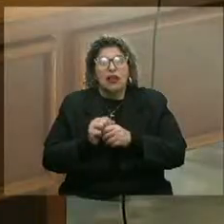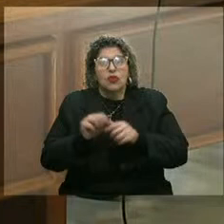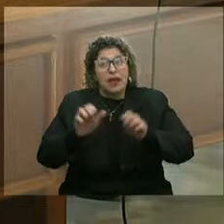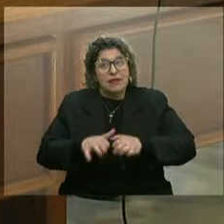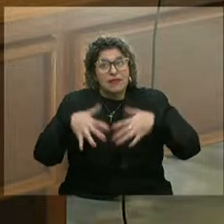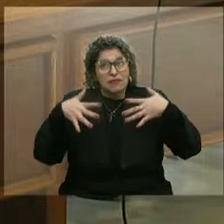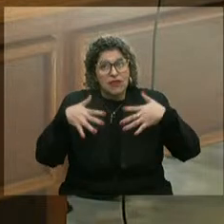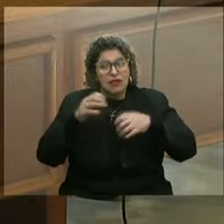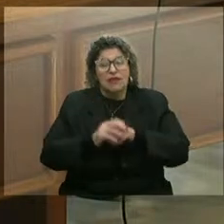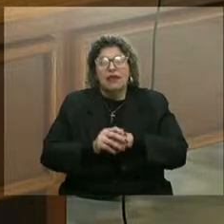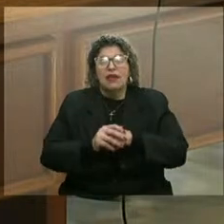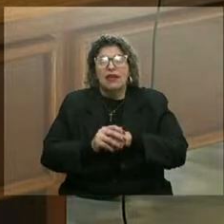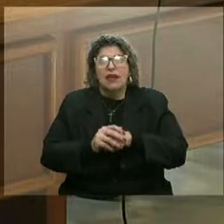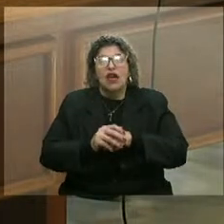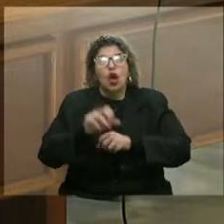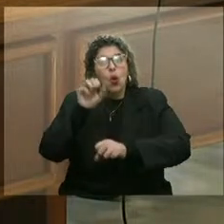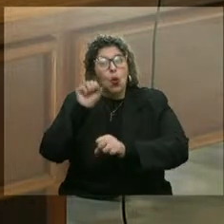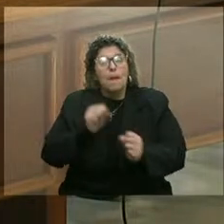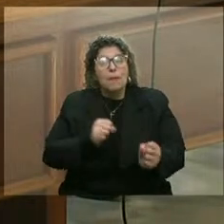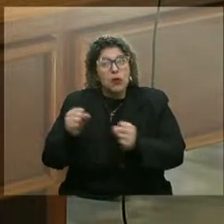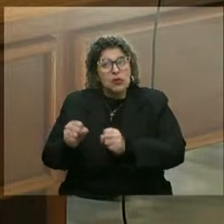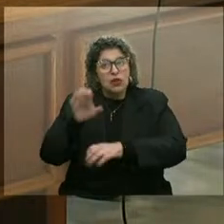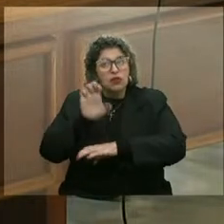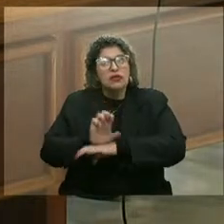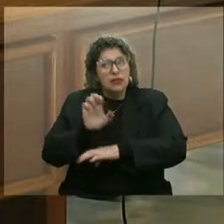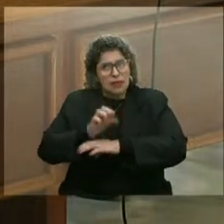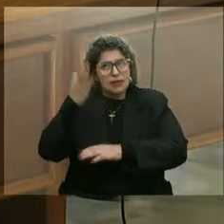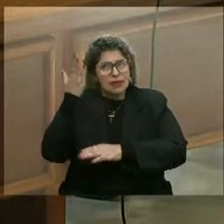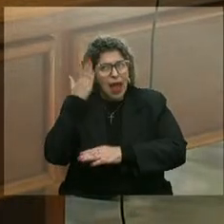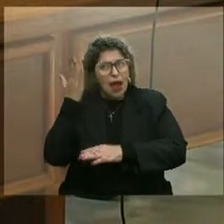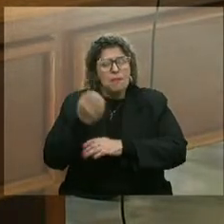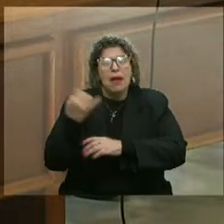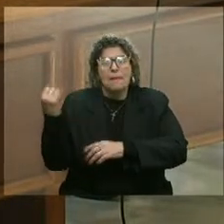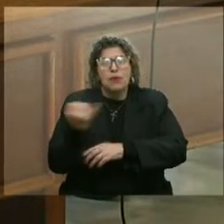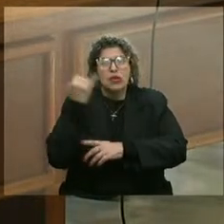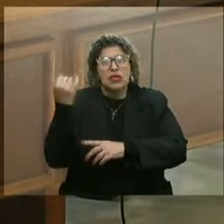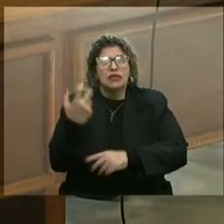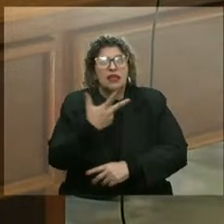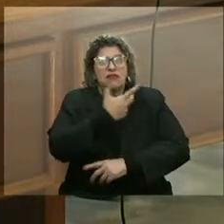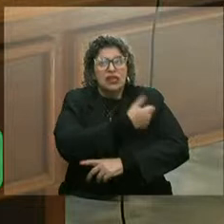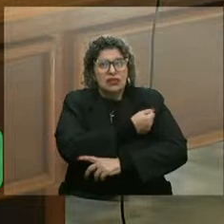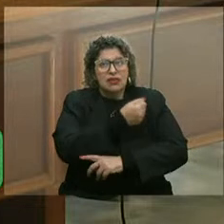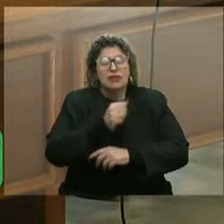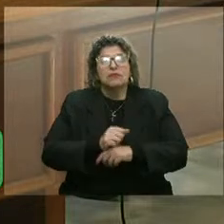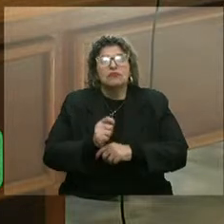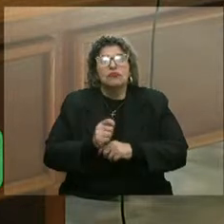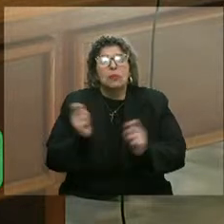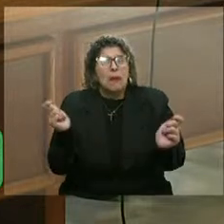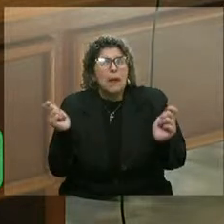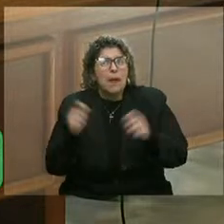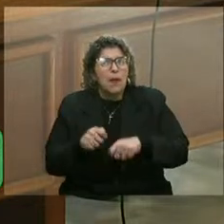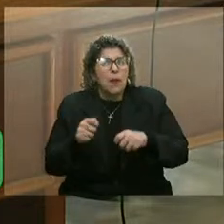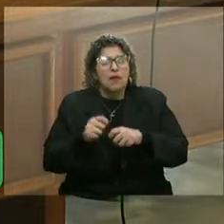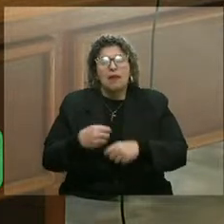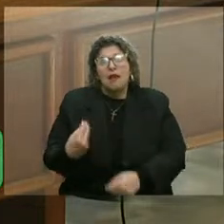instituição, um poder de Estado que sabe a importância da vacina para que possamos voltar o mais rápido possível, ter uma vida próxima do